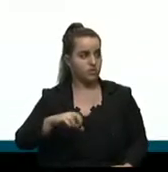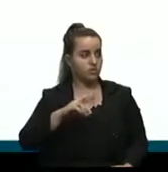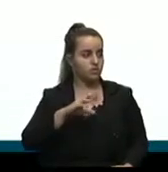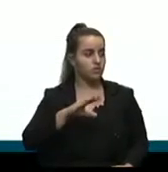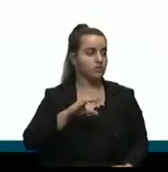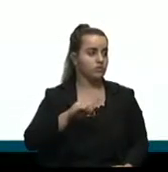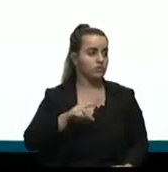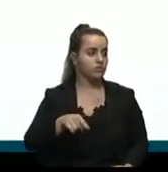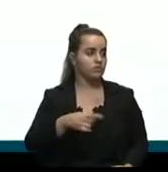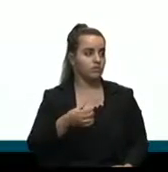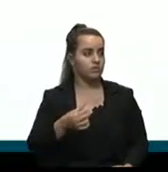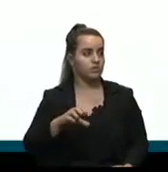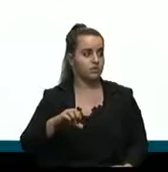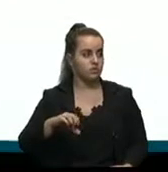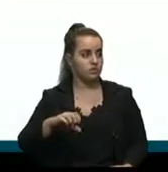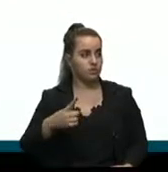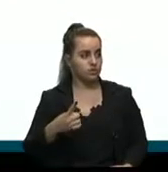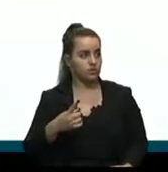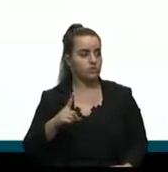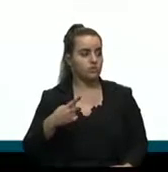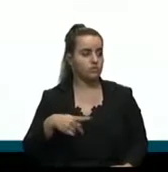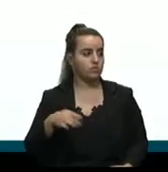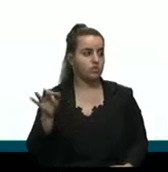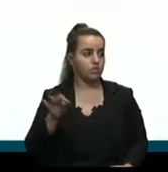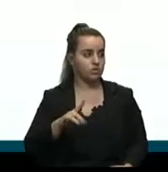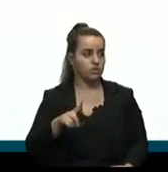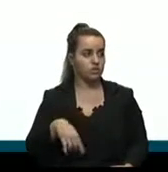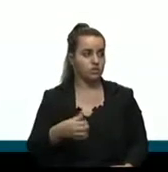0,691, na sua forma percentual,